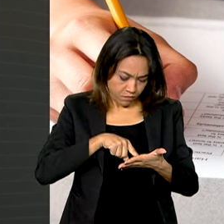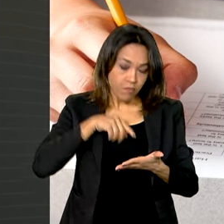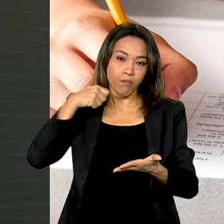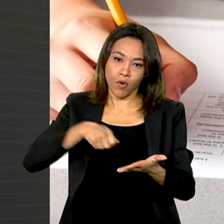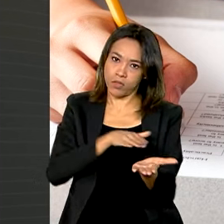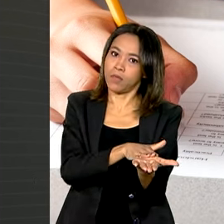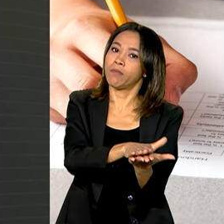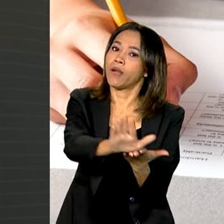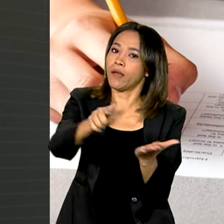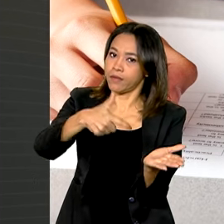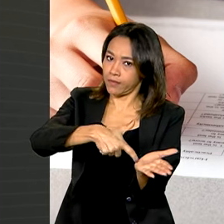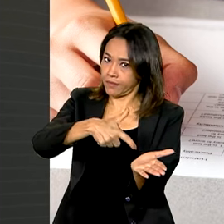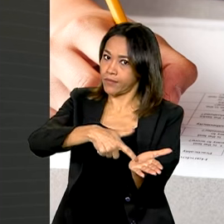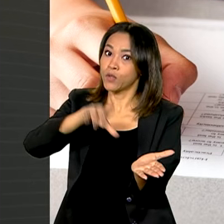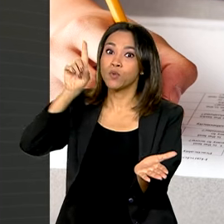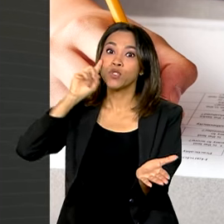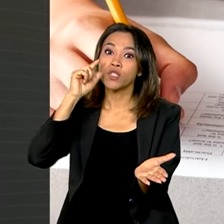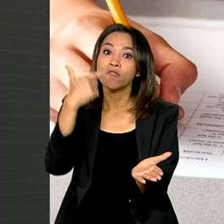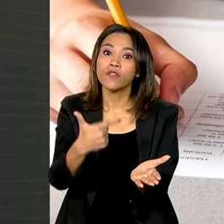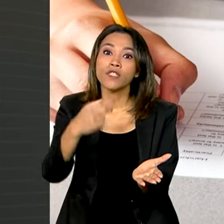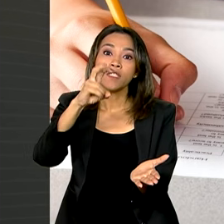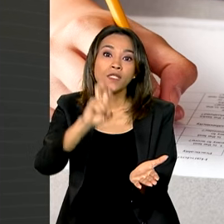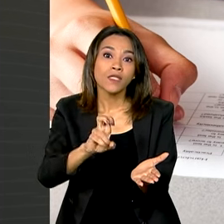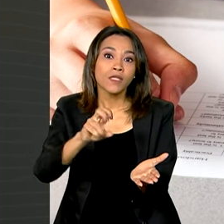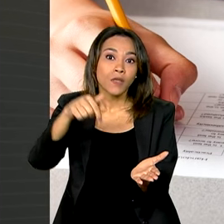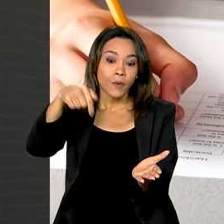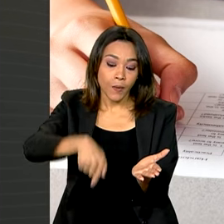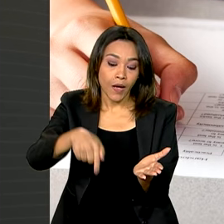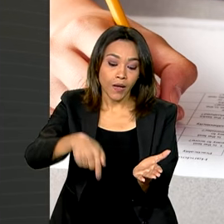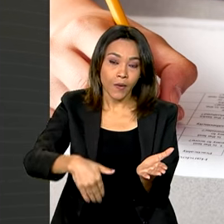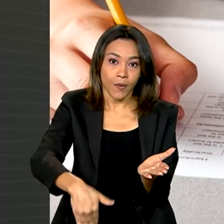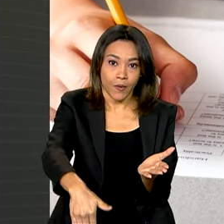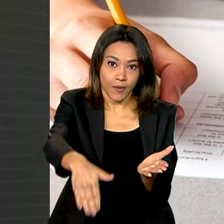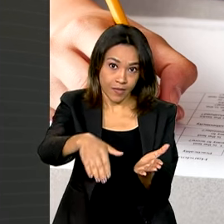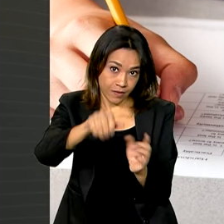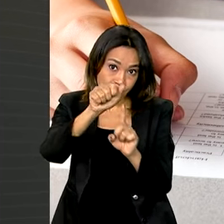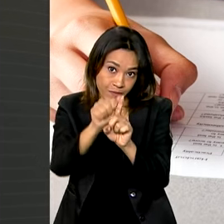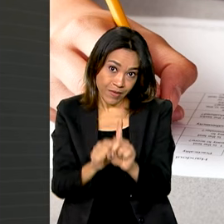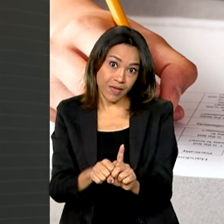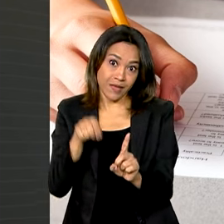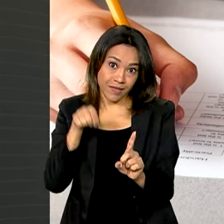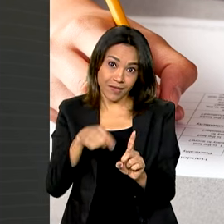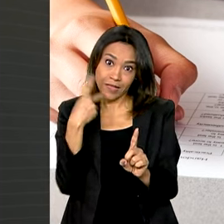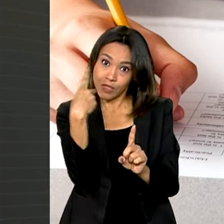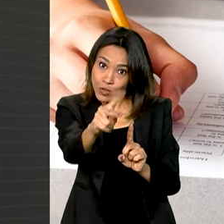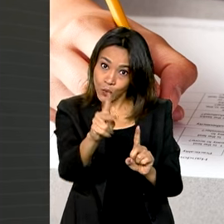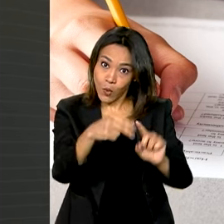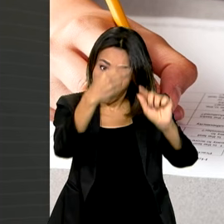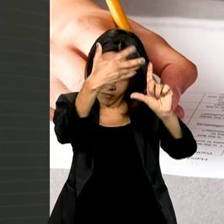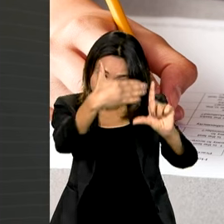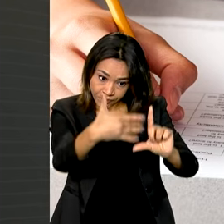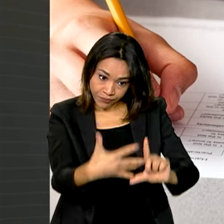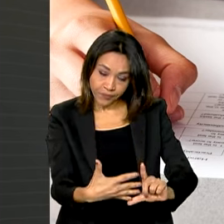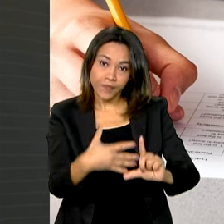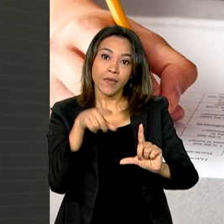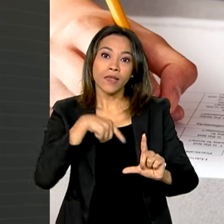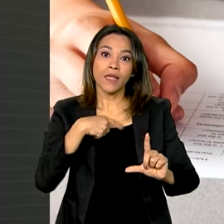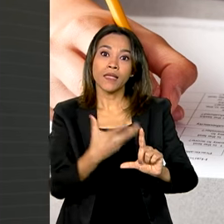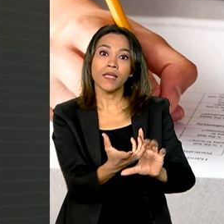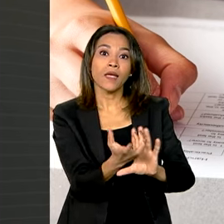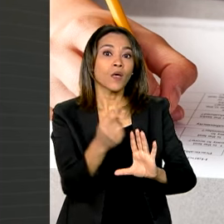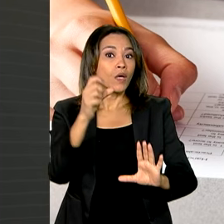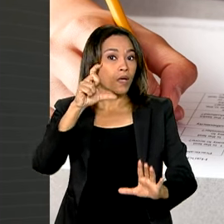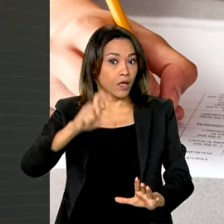já a partir do dia 25/04 na página do candidato e junto deve estar o documento de identidade